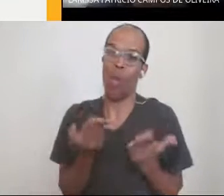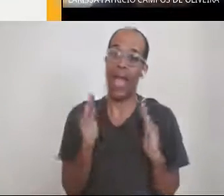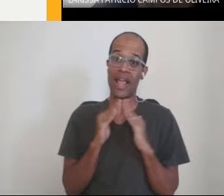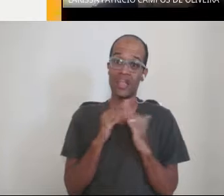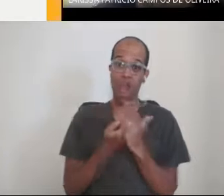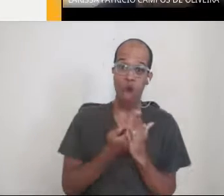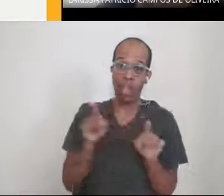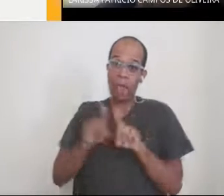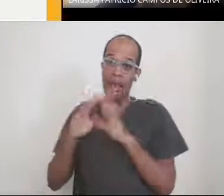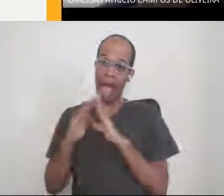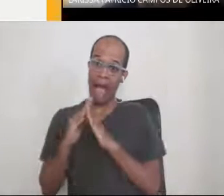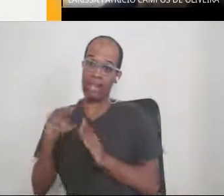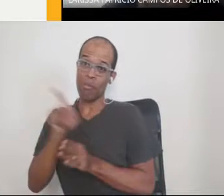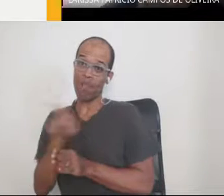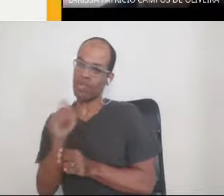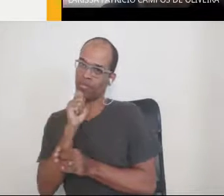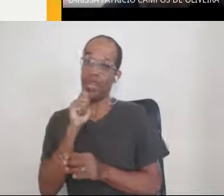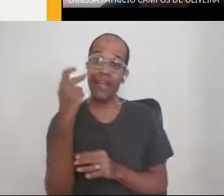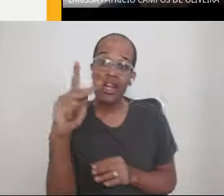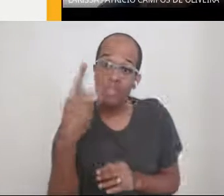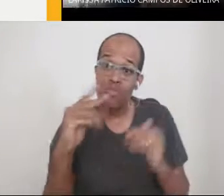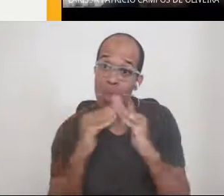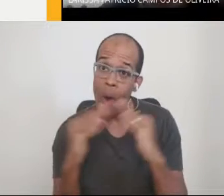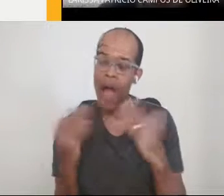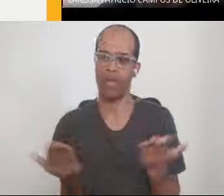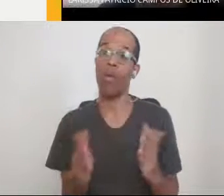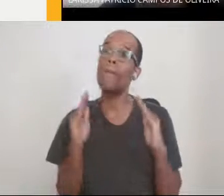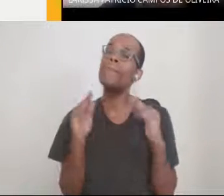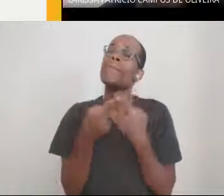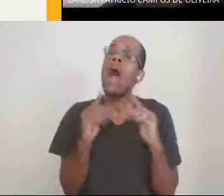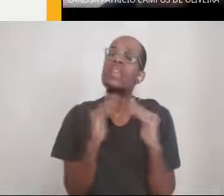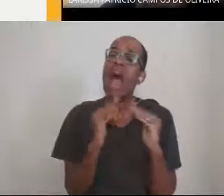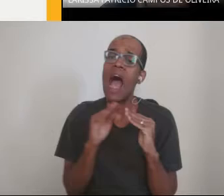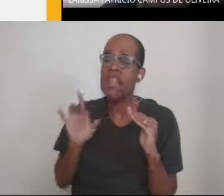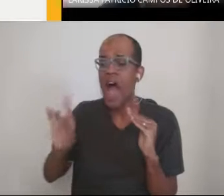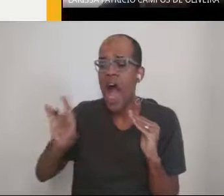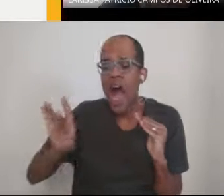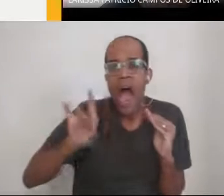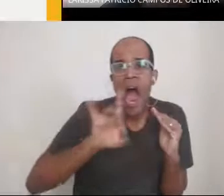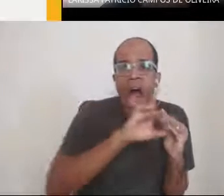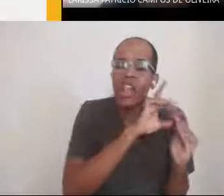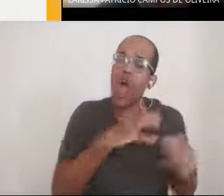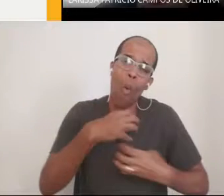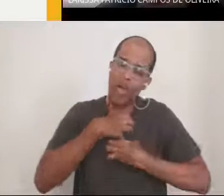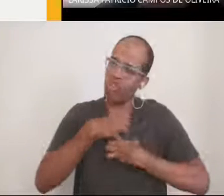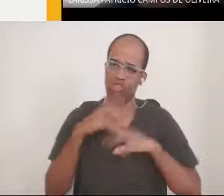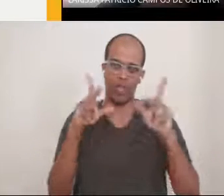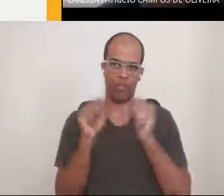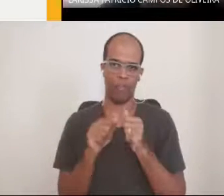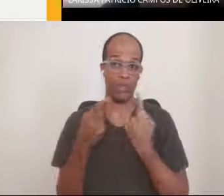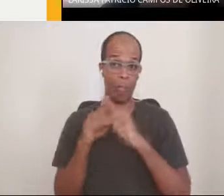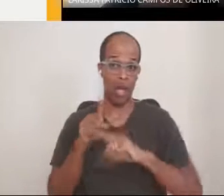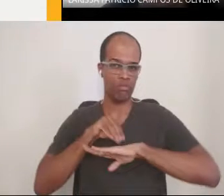que ser na casa de vocês, né? Isso é o mais importante. Cada casa é de um jeito, a gente sabe disso, né? Mas tem algumas dicas